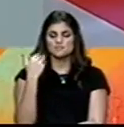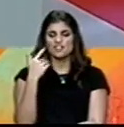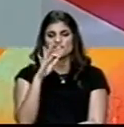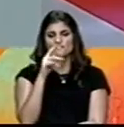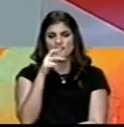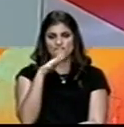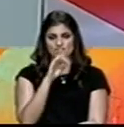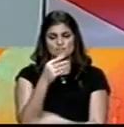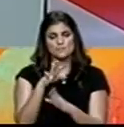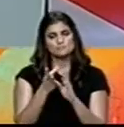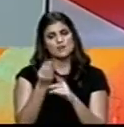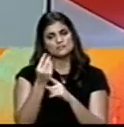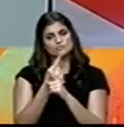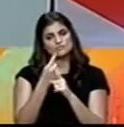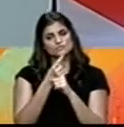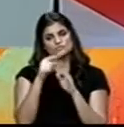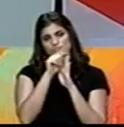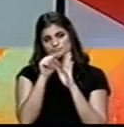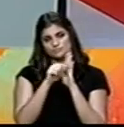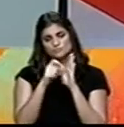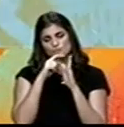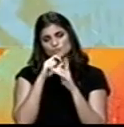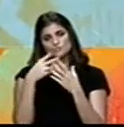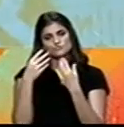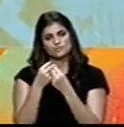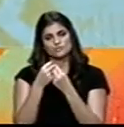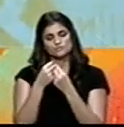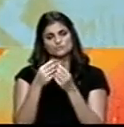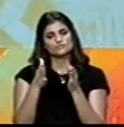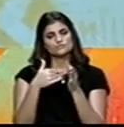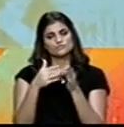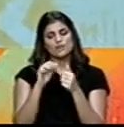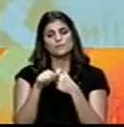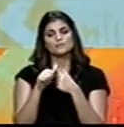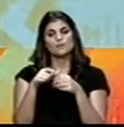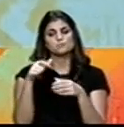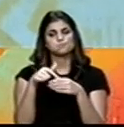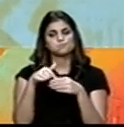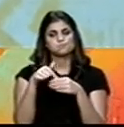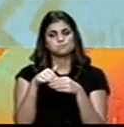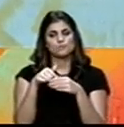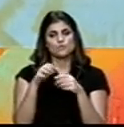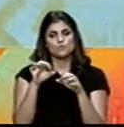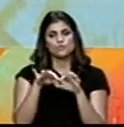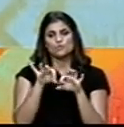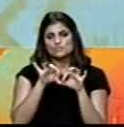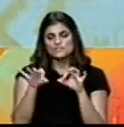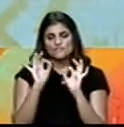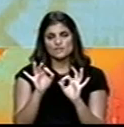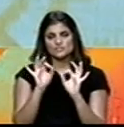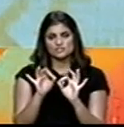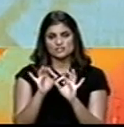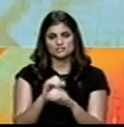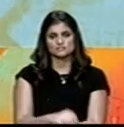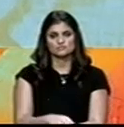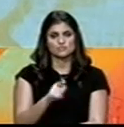favas, mas há mais ingredientes que podemos juntar às favas para que façamos umas batatas recheadas com favas e salsicha fresca, Sónia. Ai não,